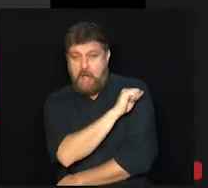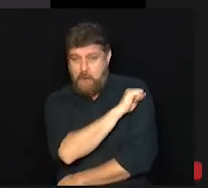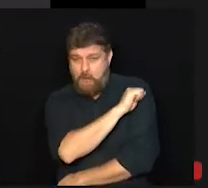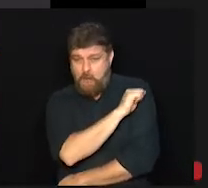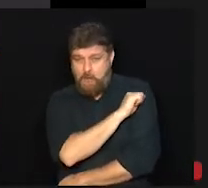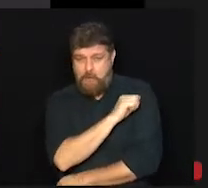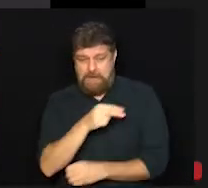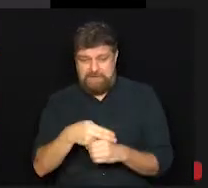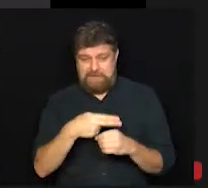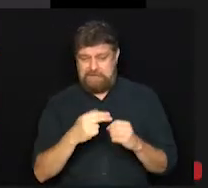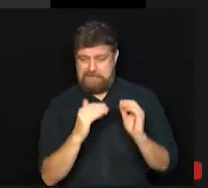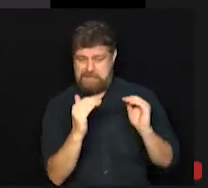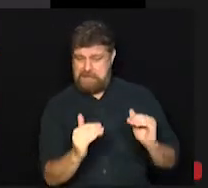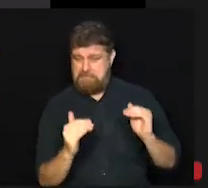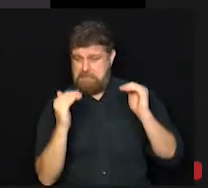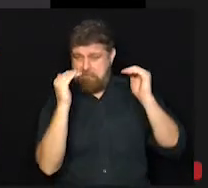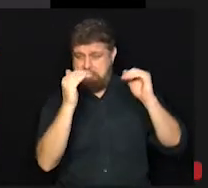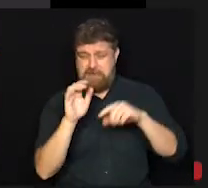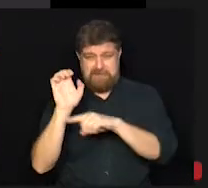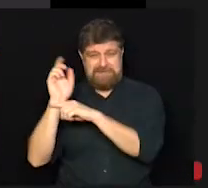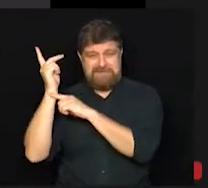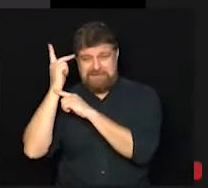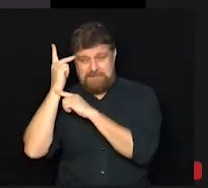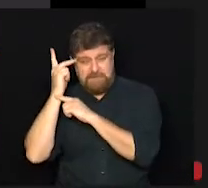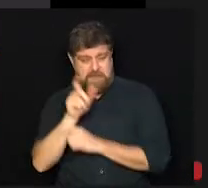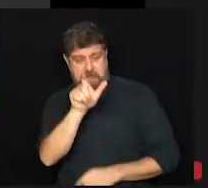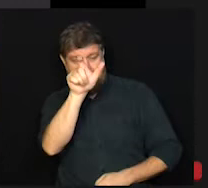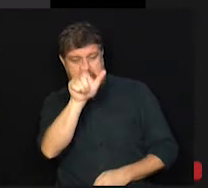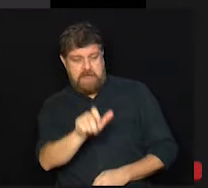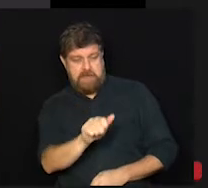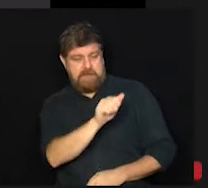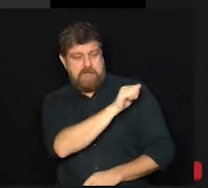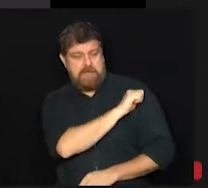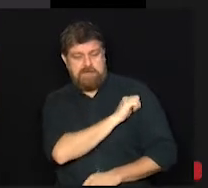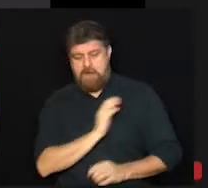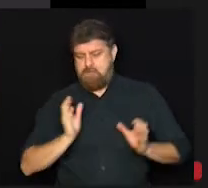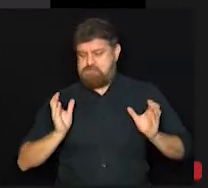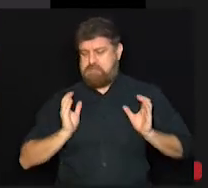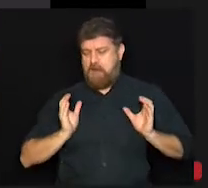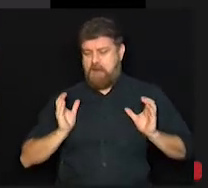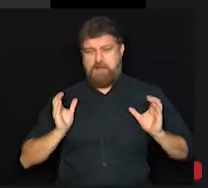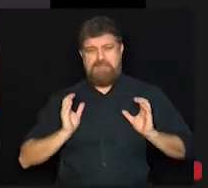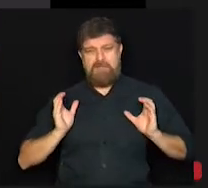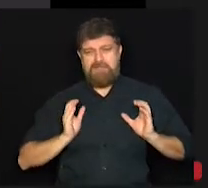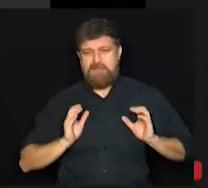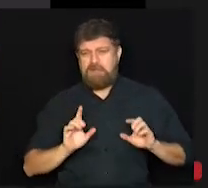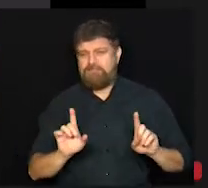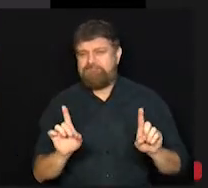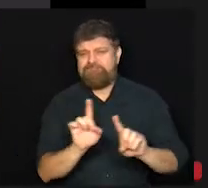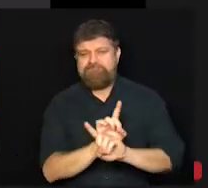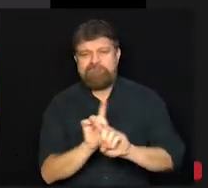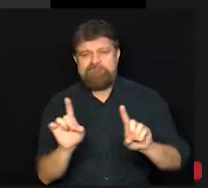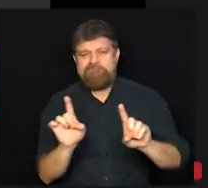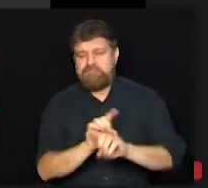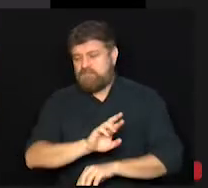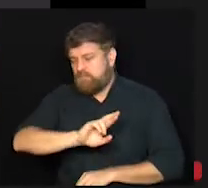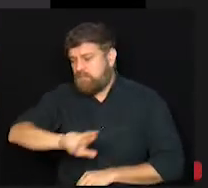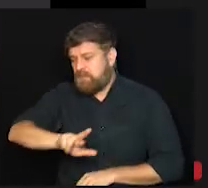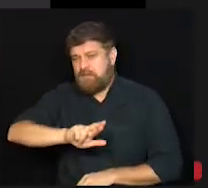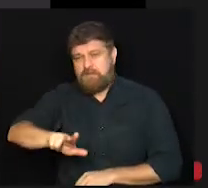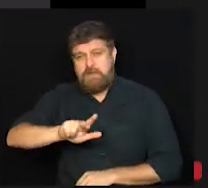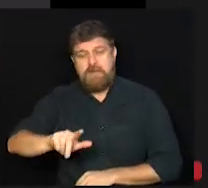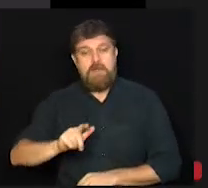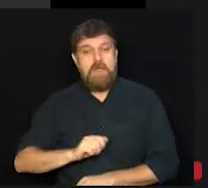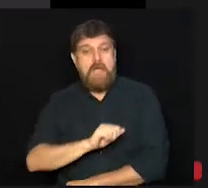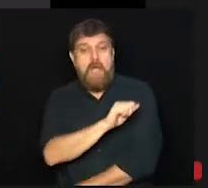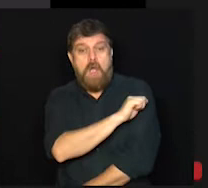de elite, entre aspas, no estado de São Paulo, é um estudante de elite. Ele não é um estudante de elite, ele é um